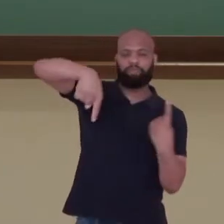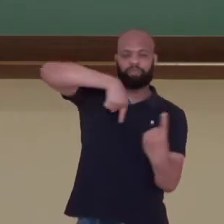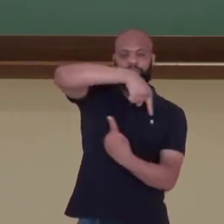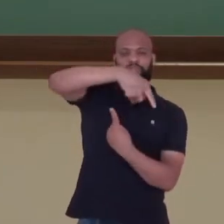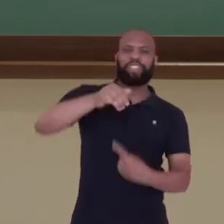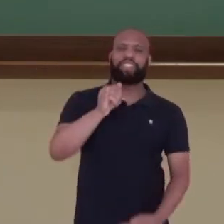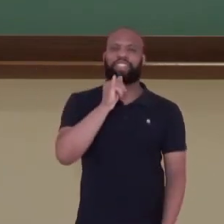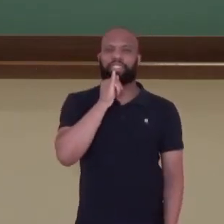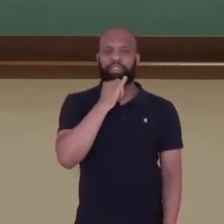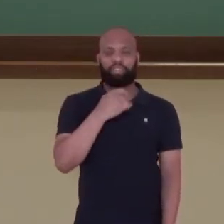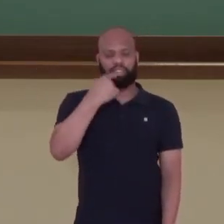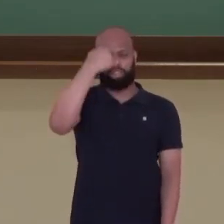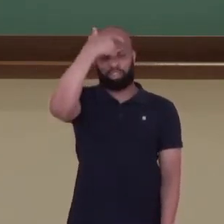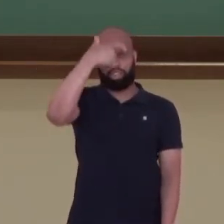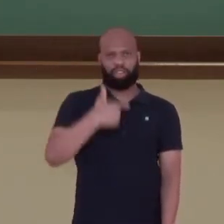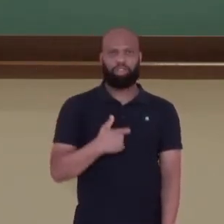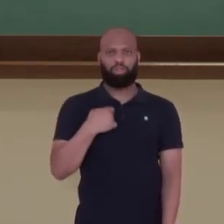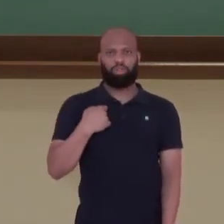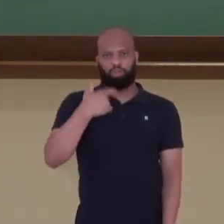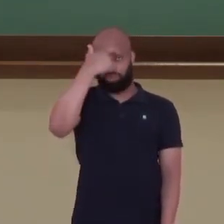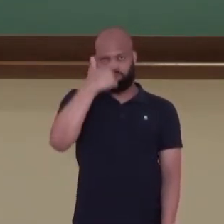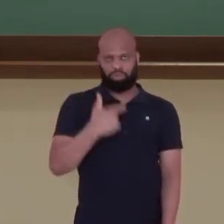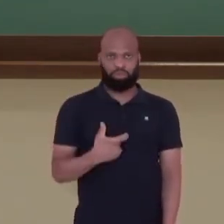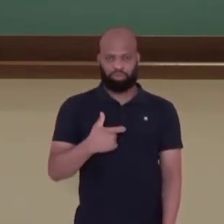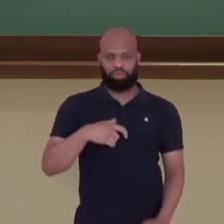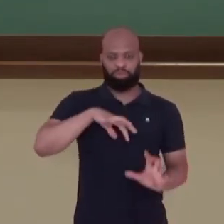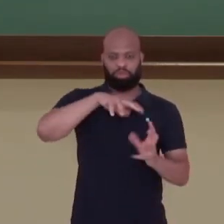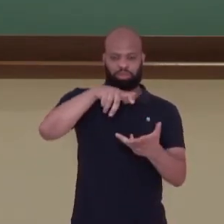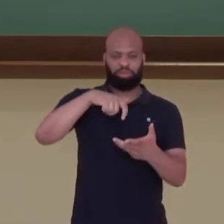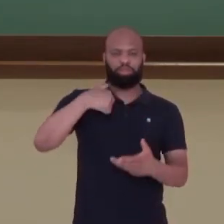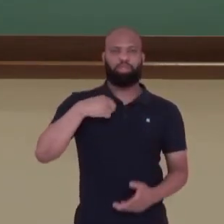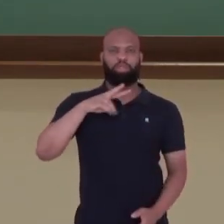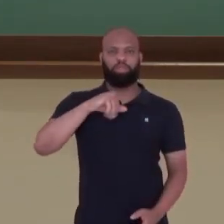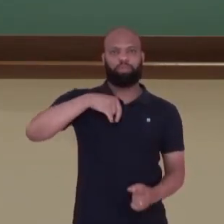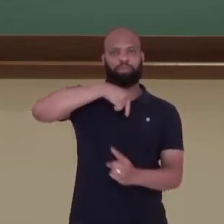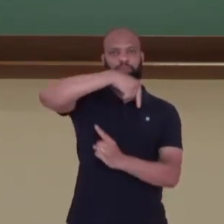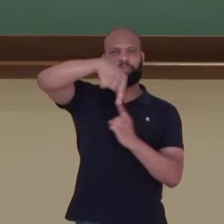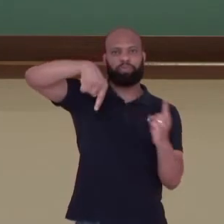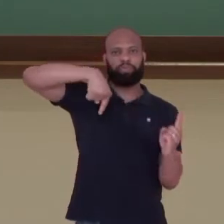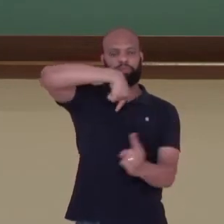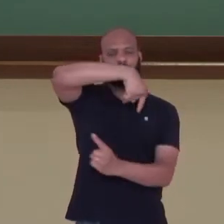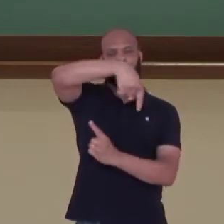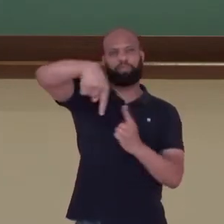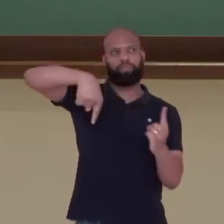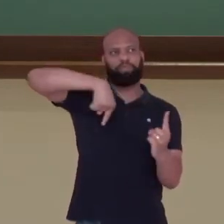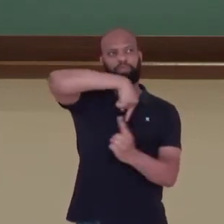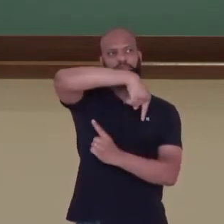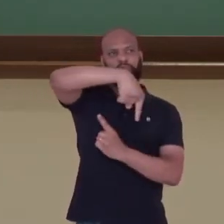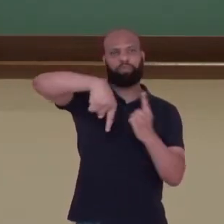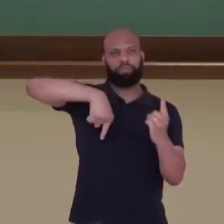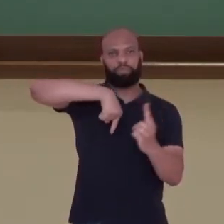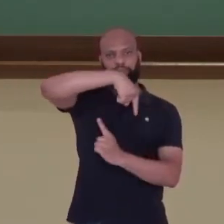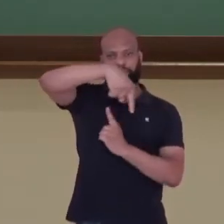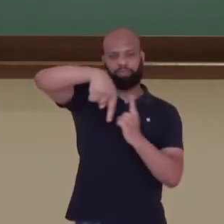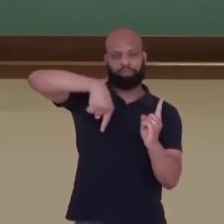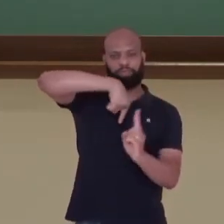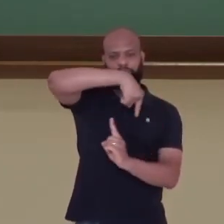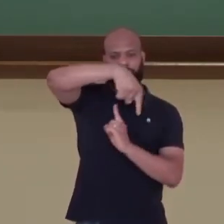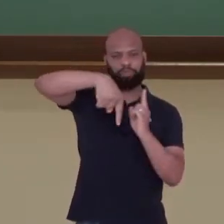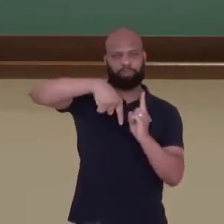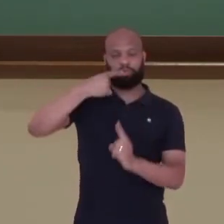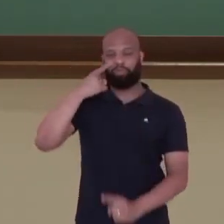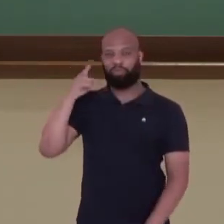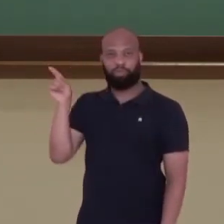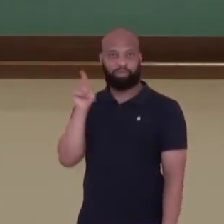Fabiano é o planeta Terra? Então eu vou girar, eu vou rodar no meu próprio eixo. Fiz